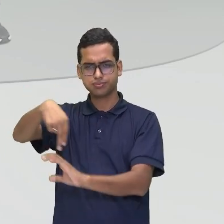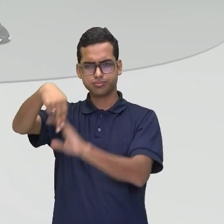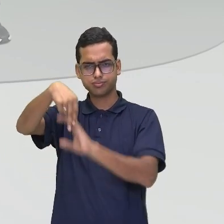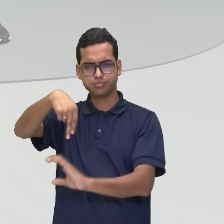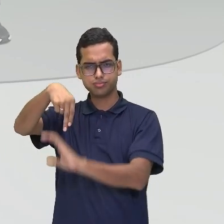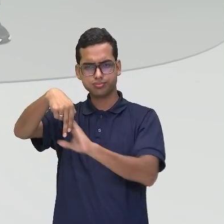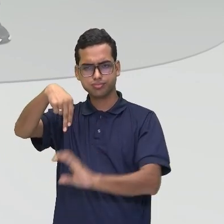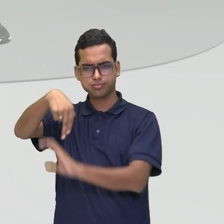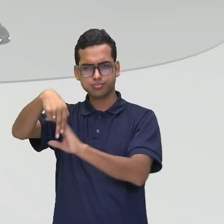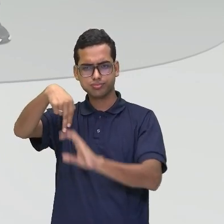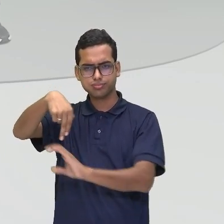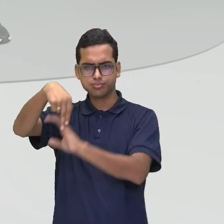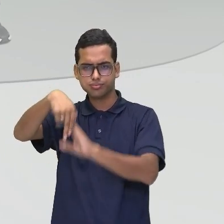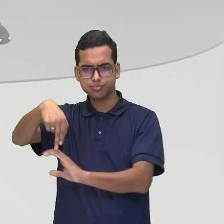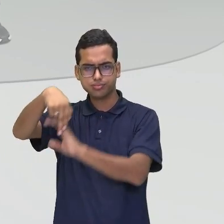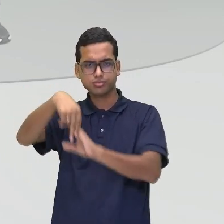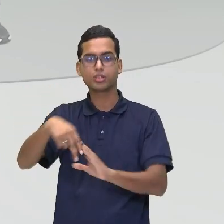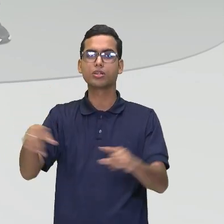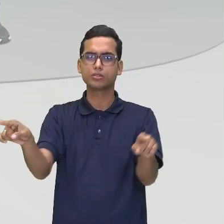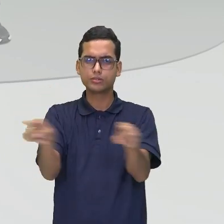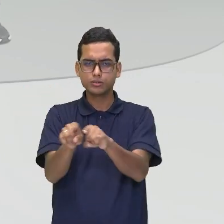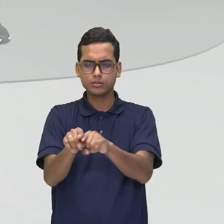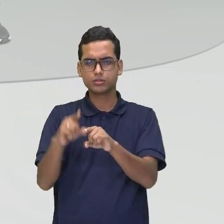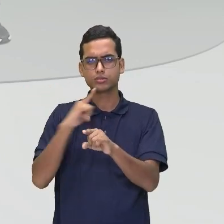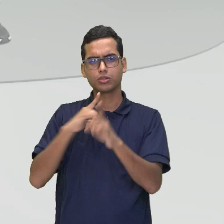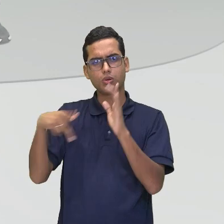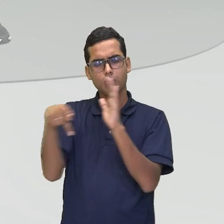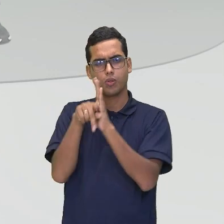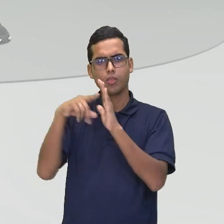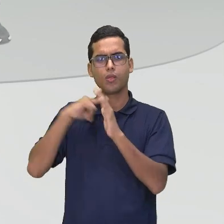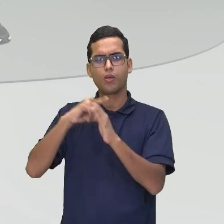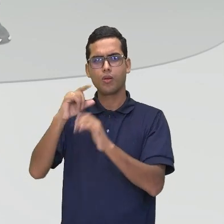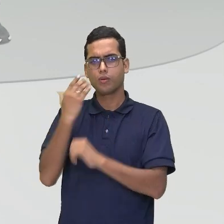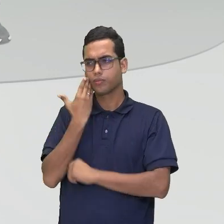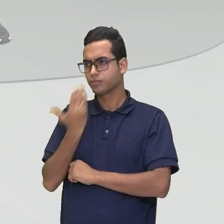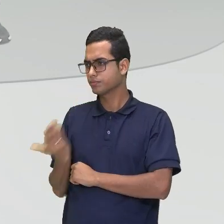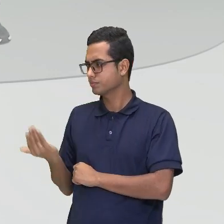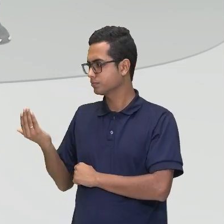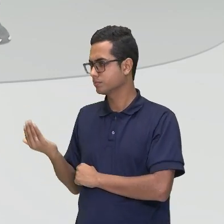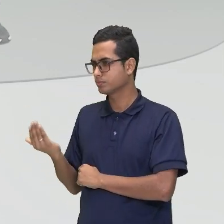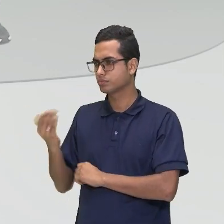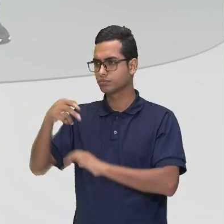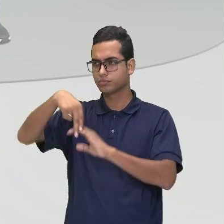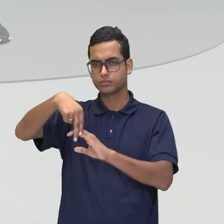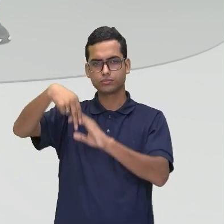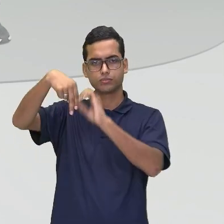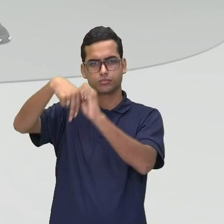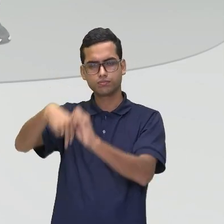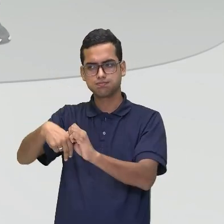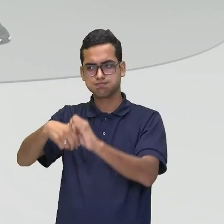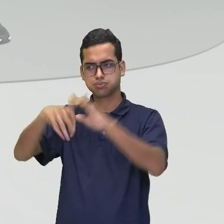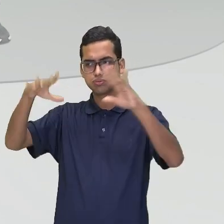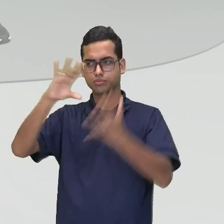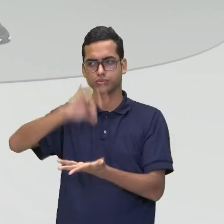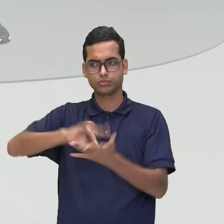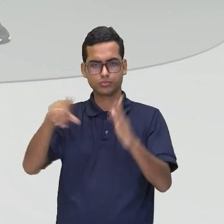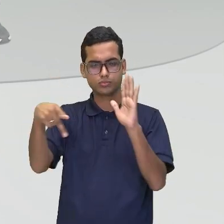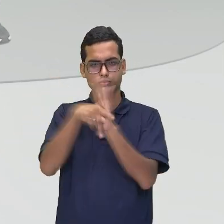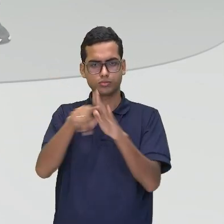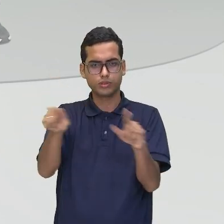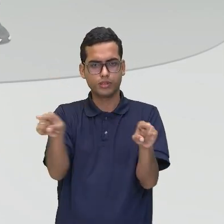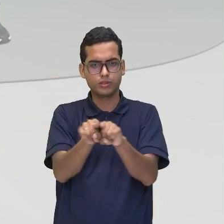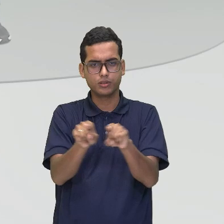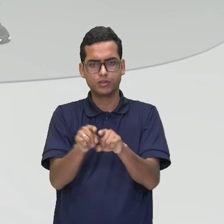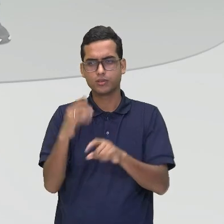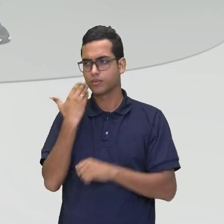e logo na sequência nós temos ali a abertura da válvula que faz com que esse ar que já foi consumido, ele saia,